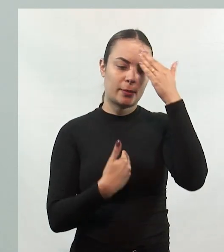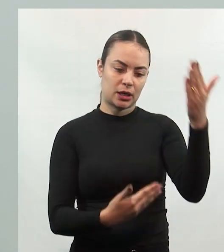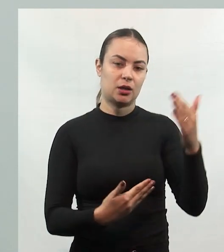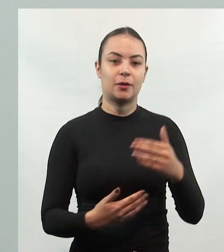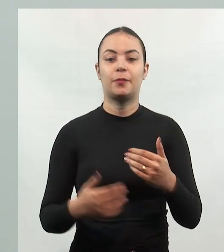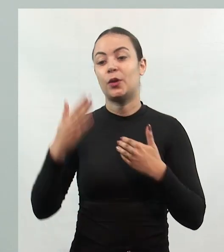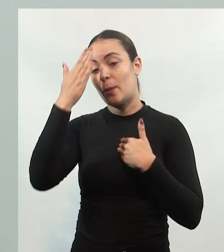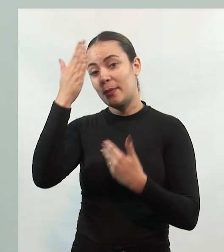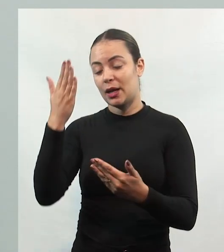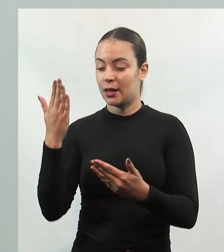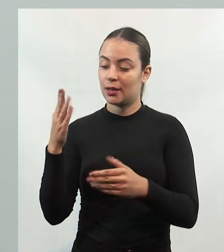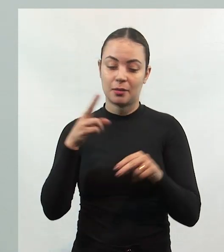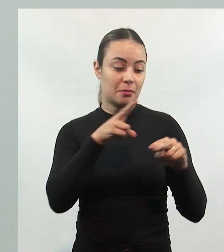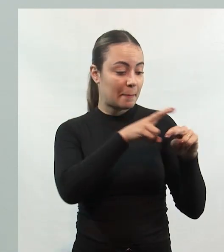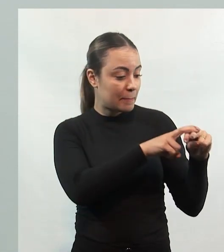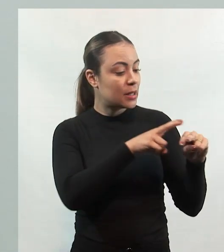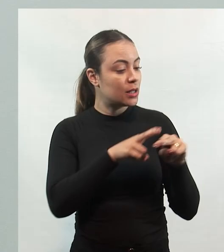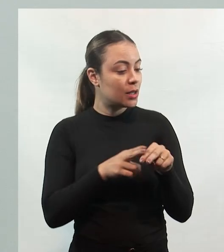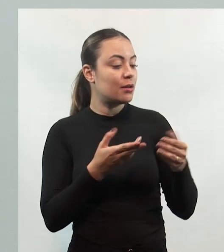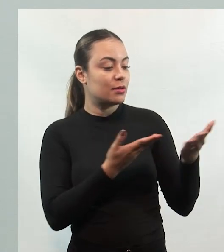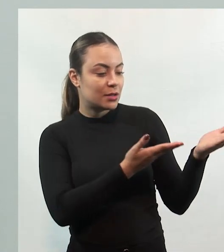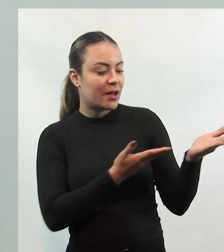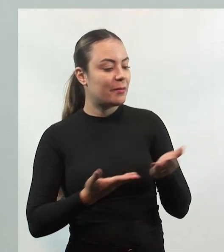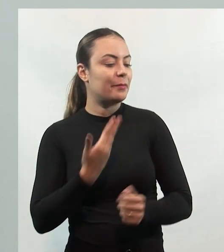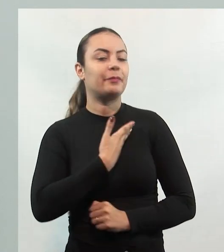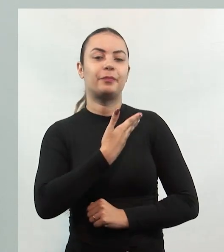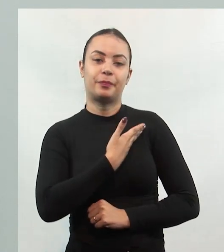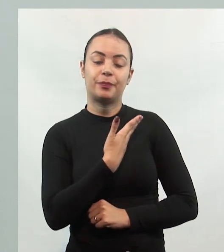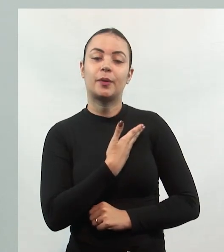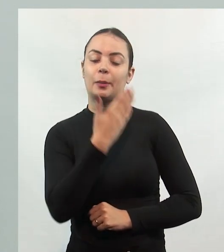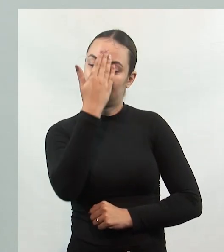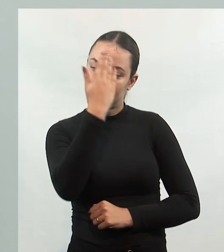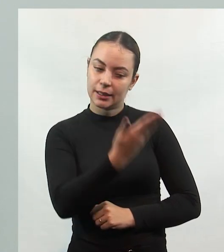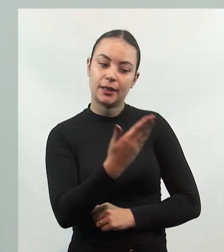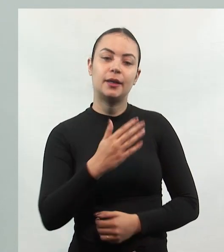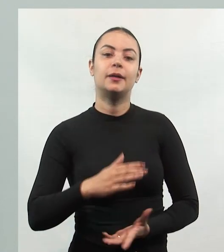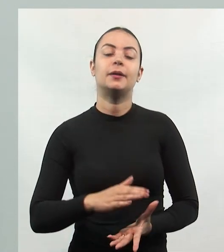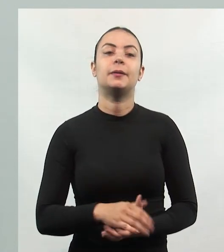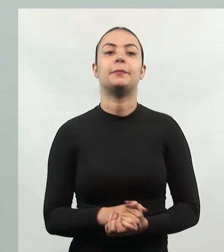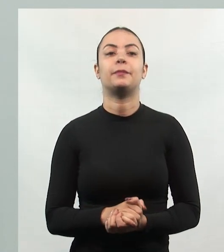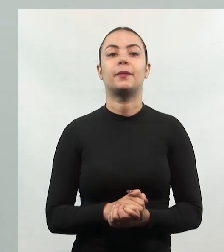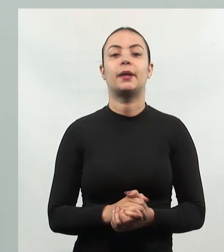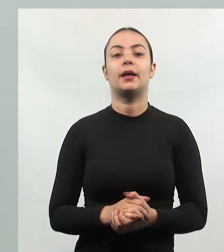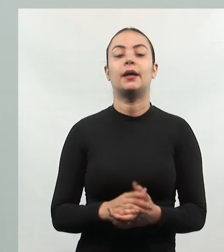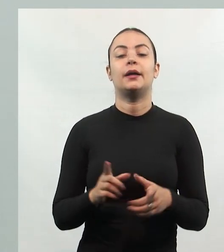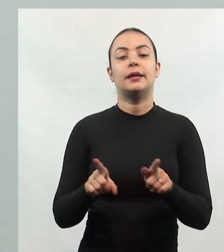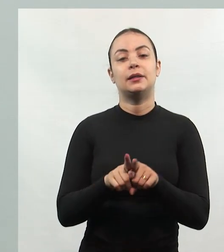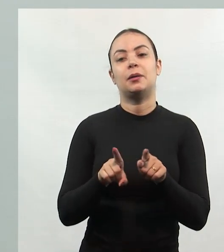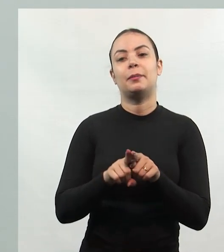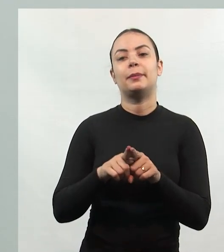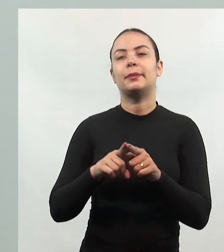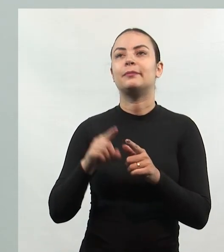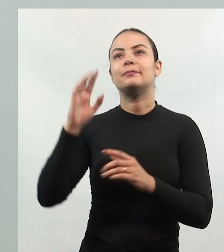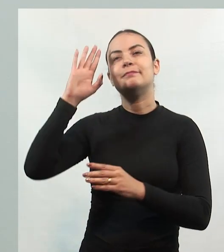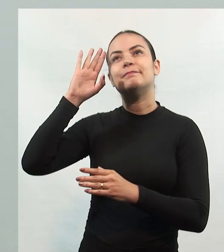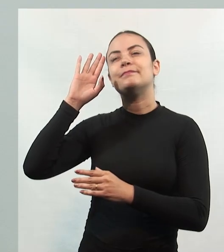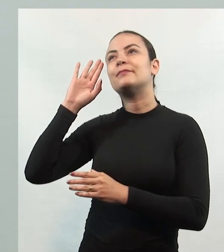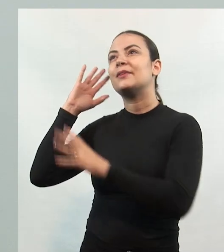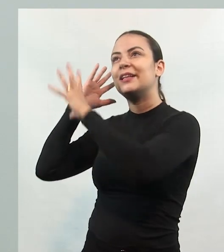que participaram aqui, e sempre um privilégio realmente, e sobretudo nesse momento que foi realmente de